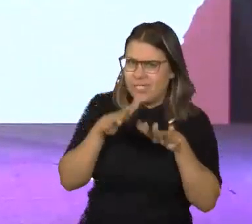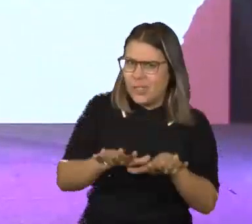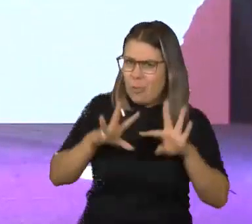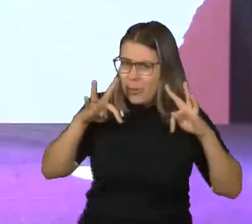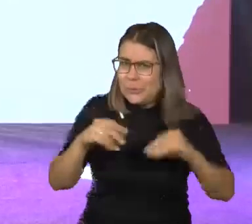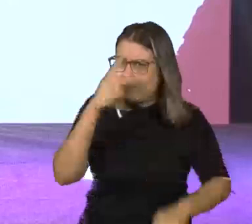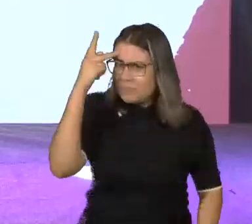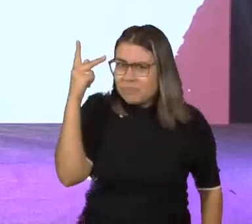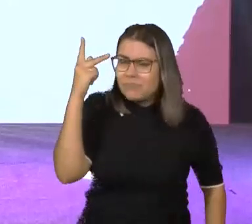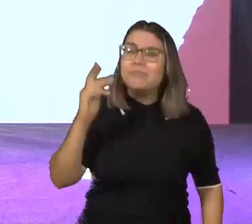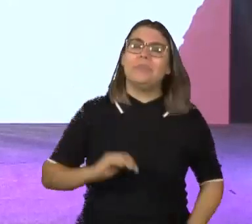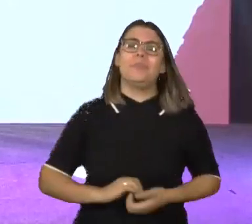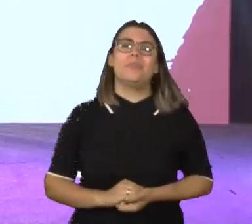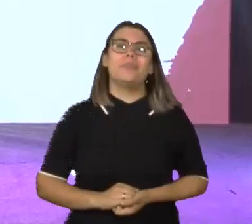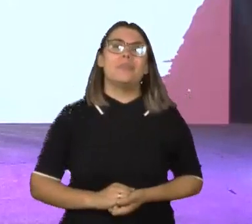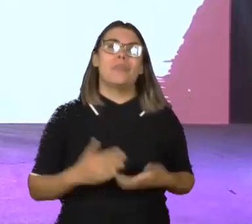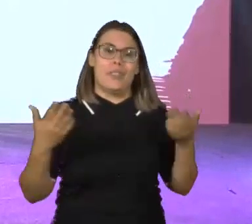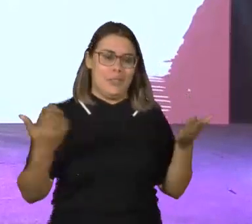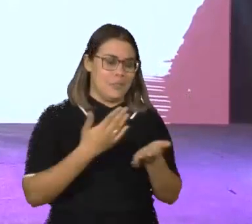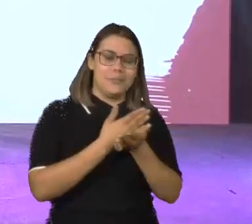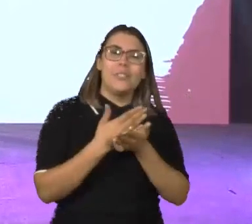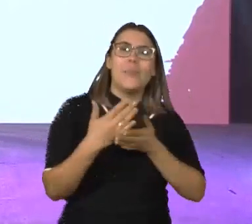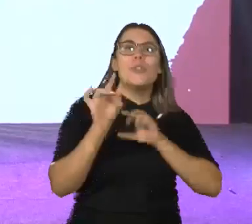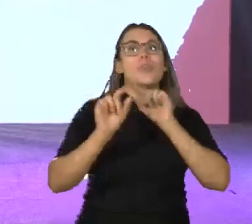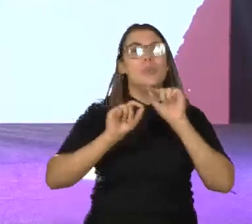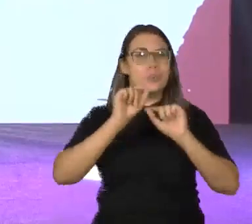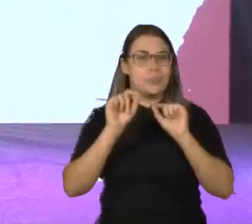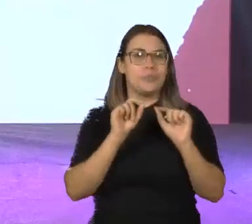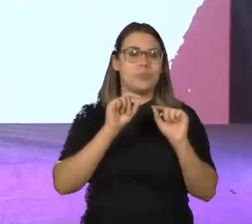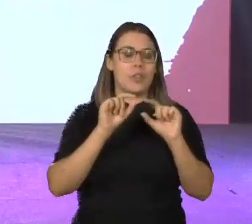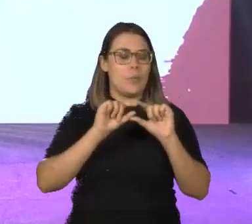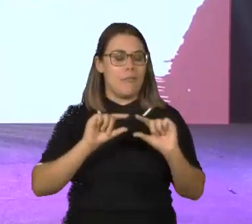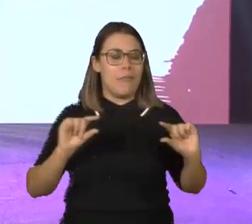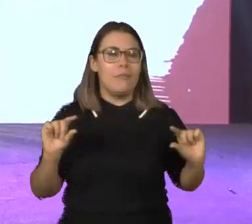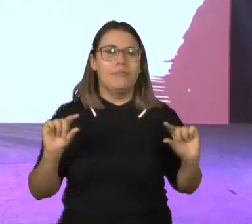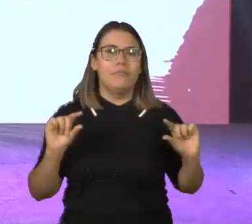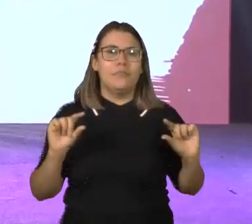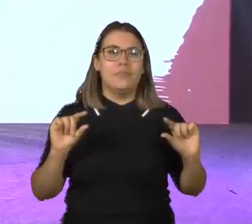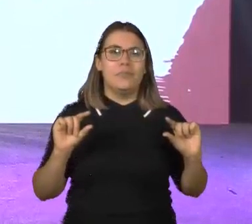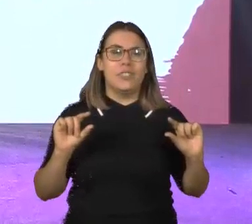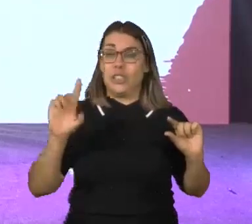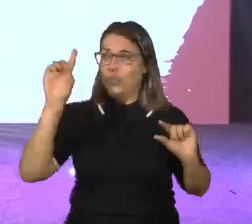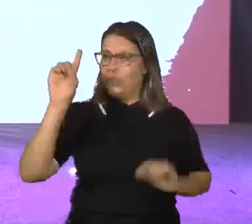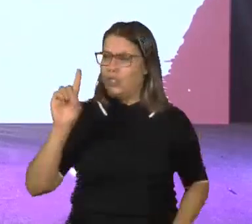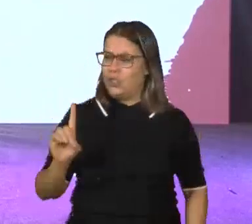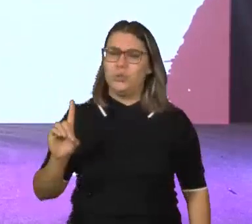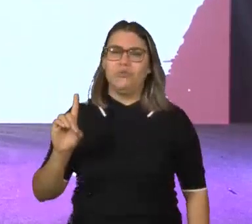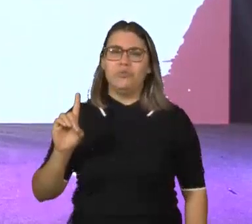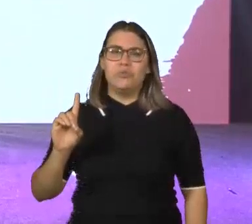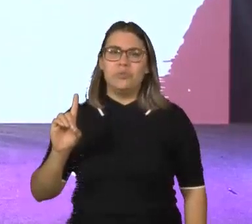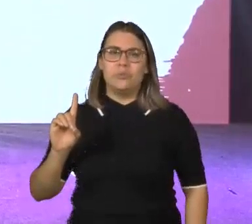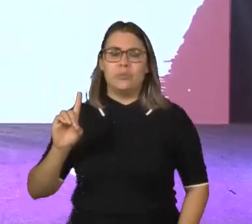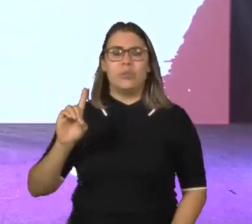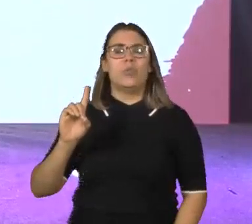todos? Eu vou começar contando para vocês a frase que a diretora-geral da Unesco soltou